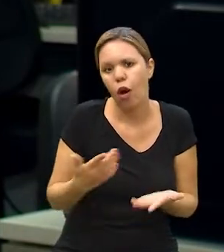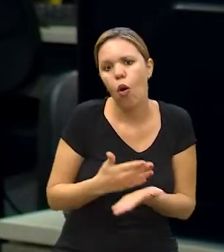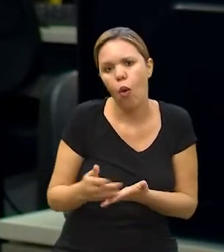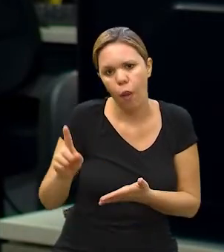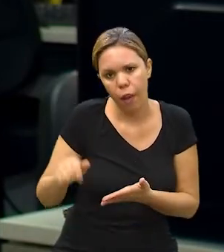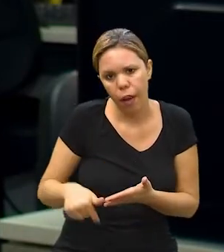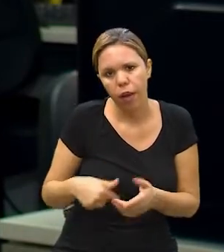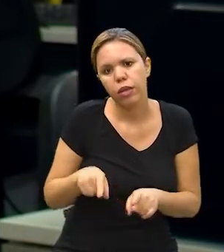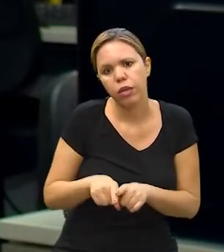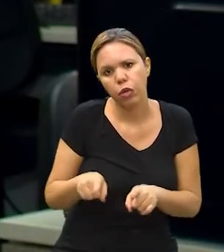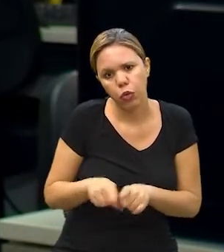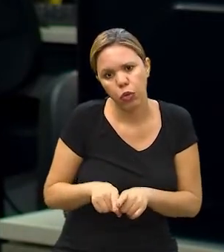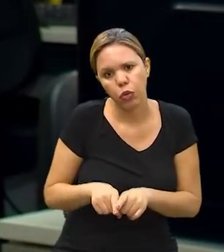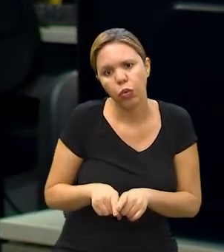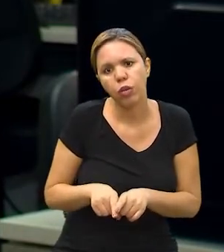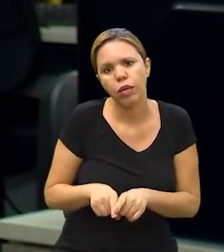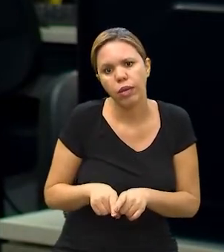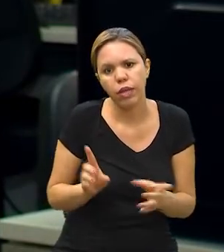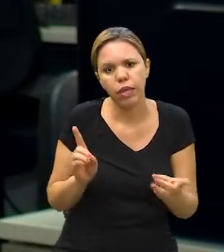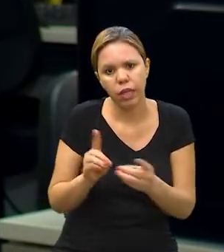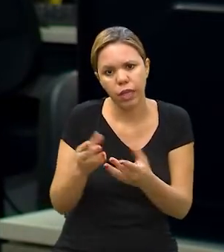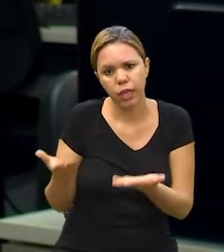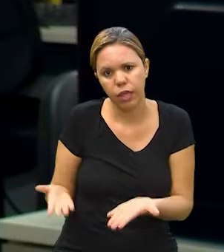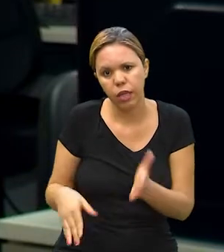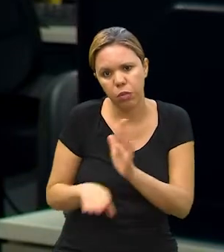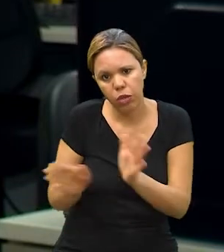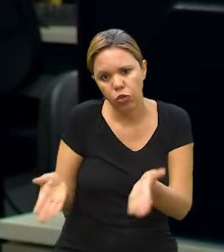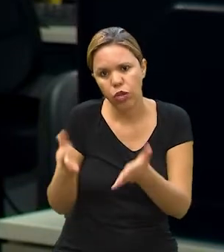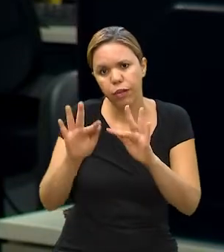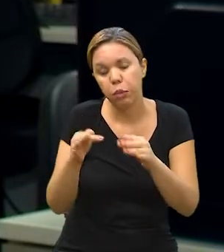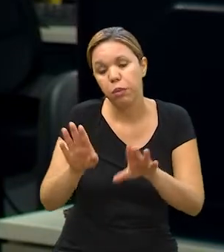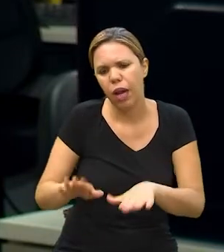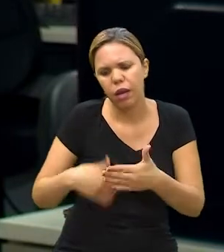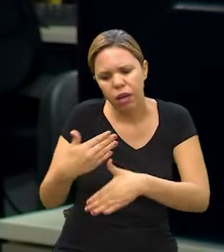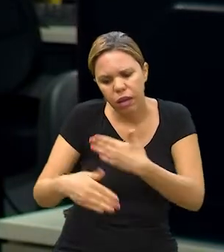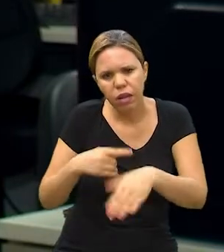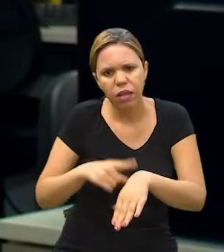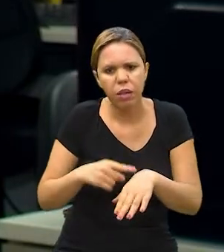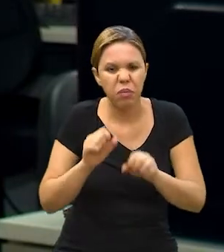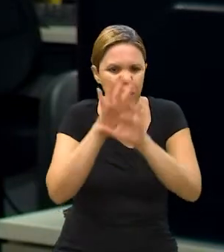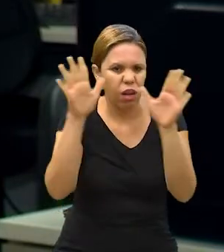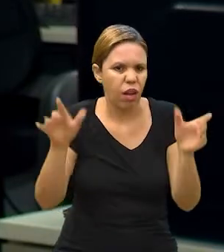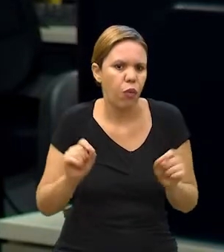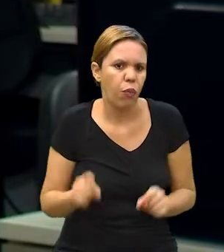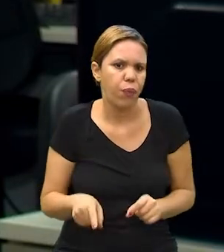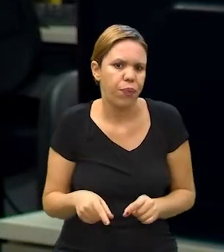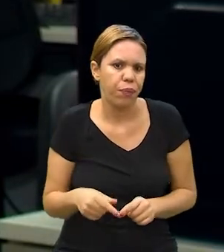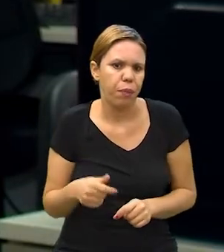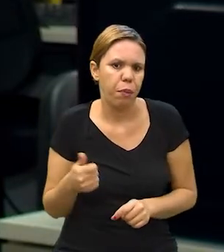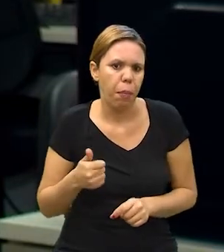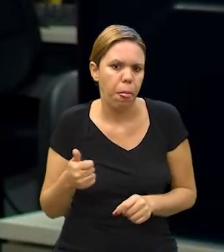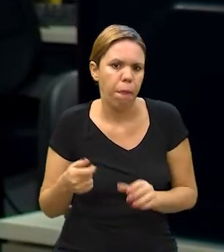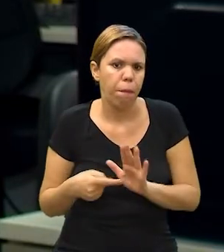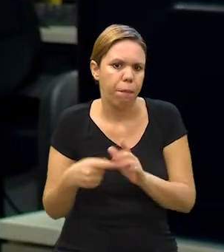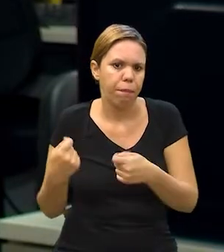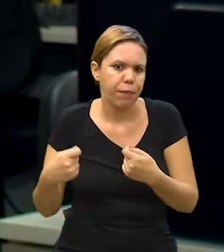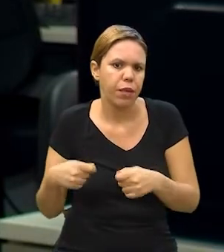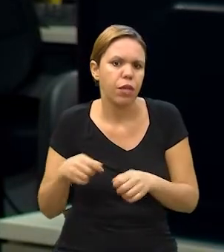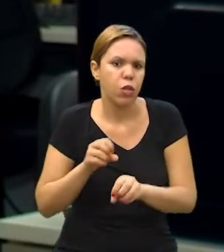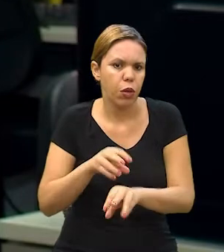começa, historicamente, como parte da assistência, mas ao passar do tempo foi ficando muito claro que essa primeira exposição ao